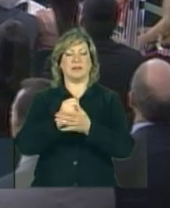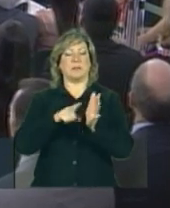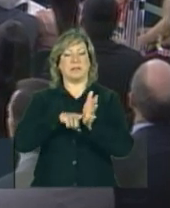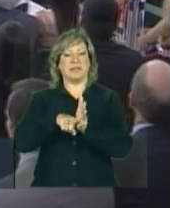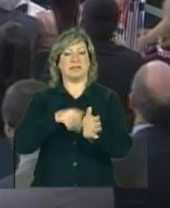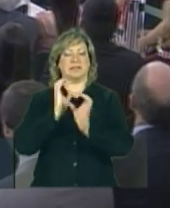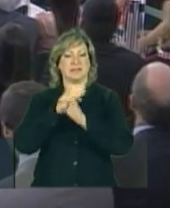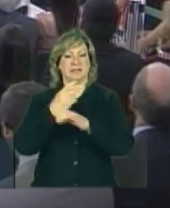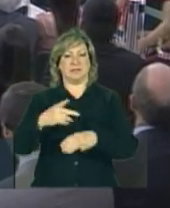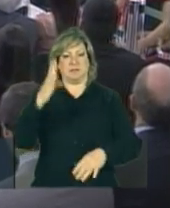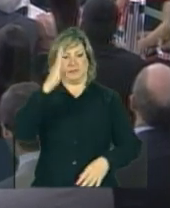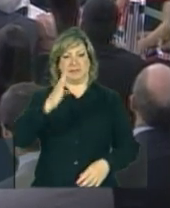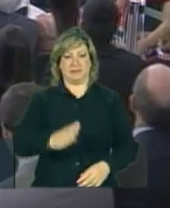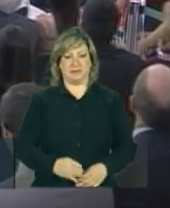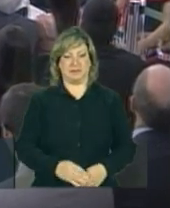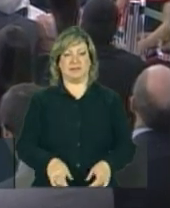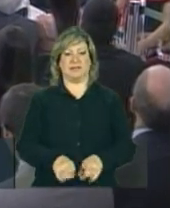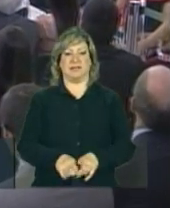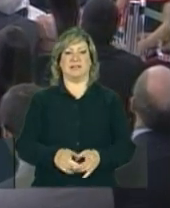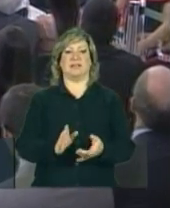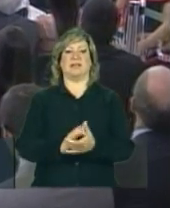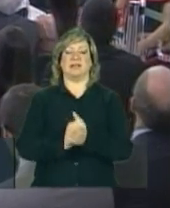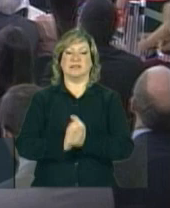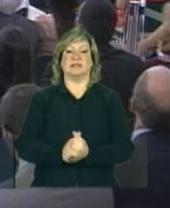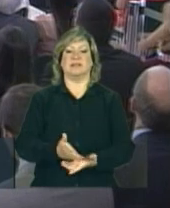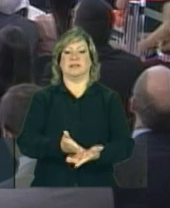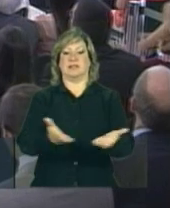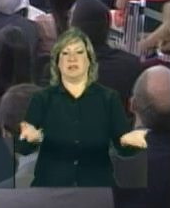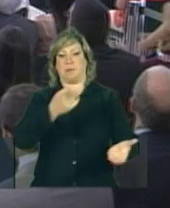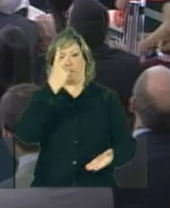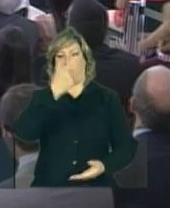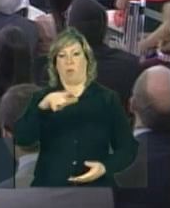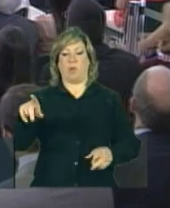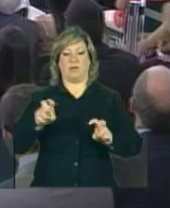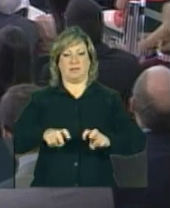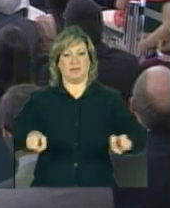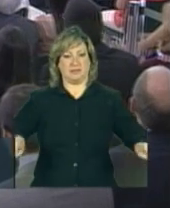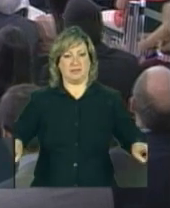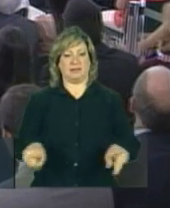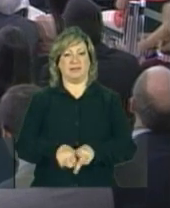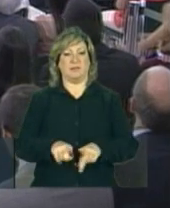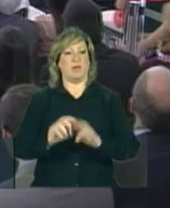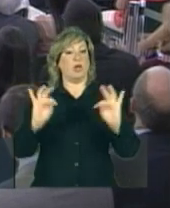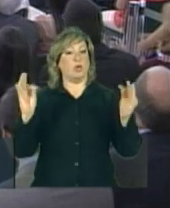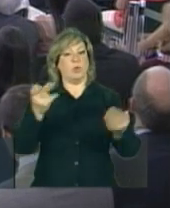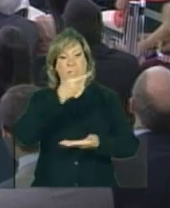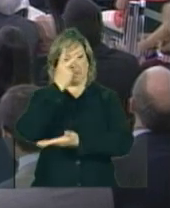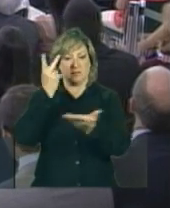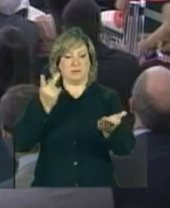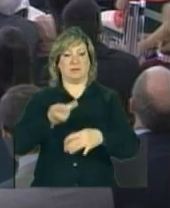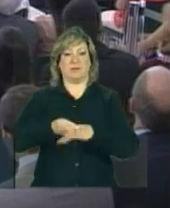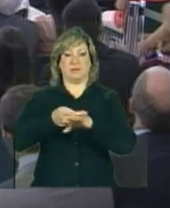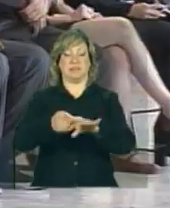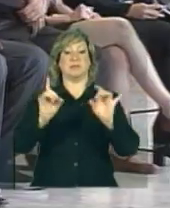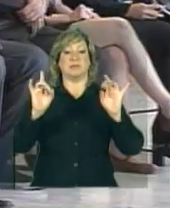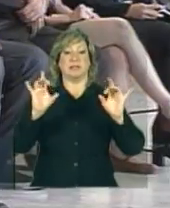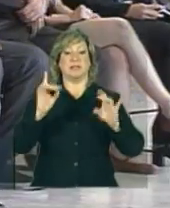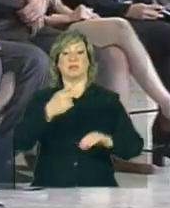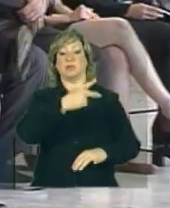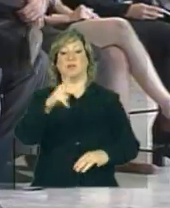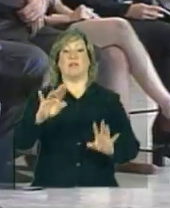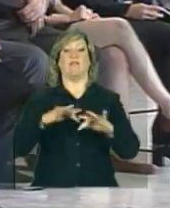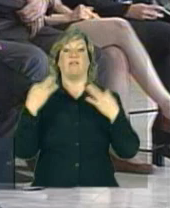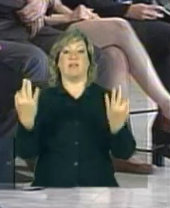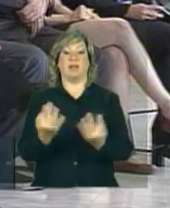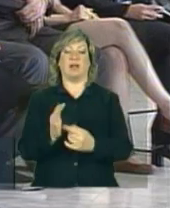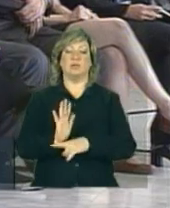brasileira. Saudar os demais representantes da mesa e todos os premiados, em especial as suas famílias